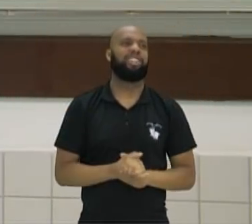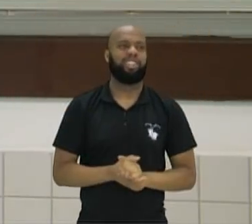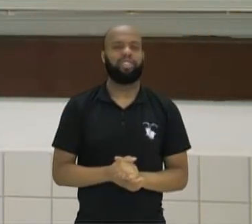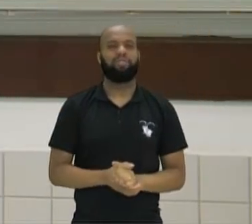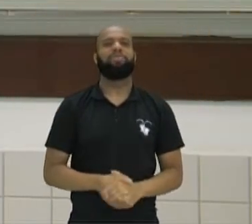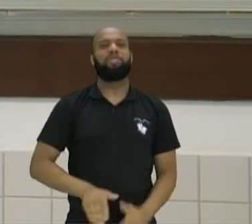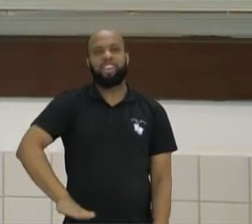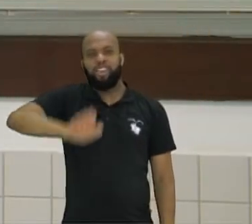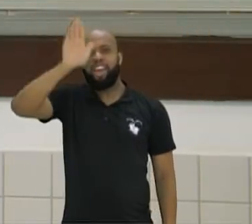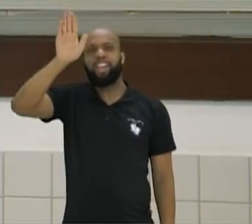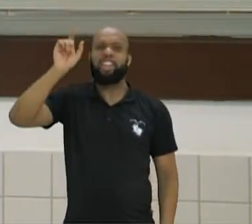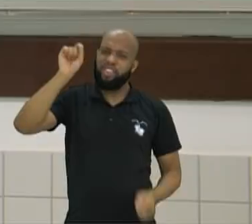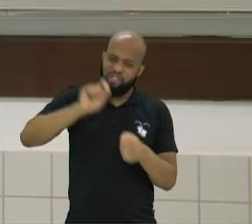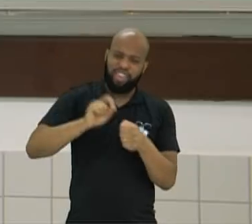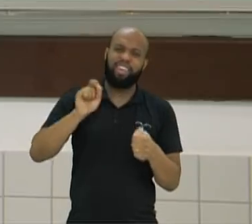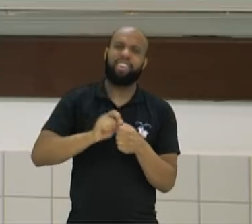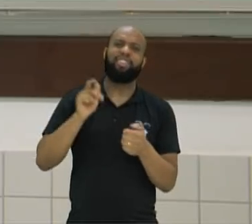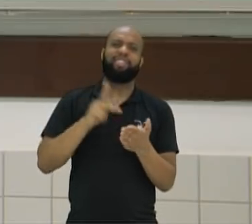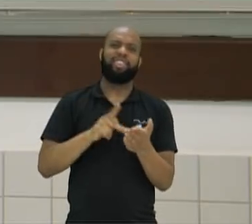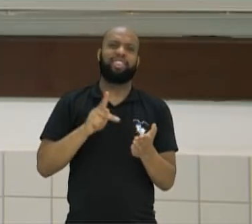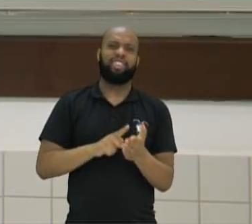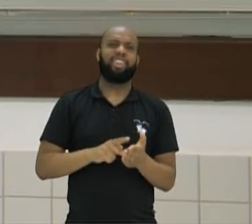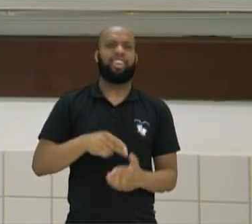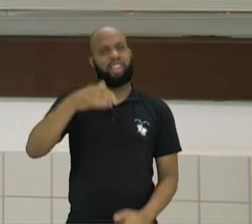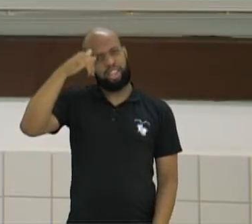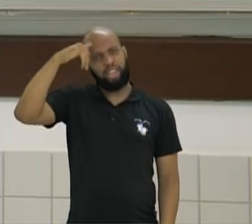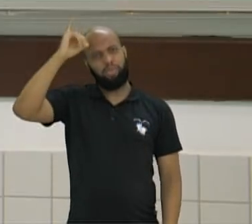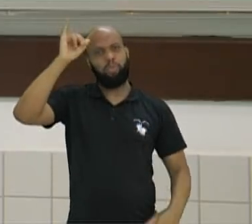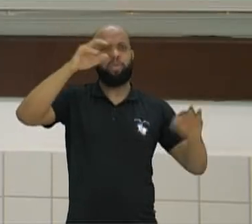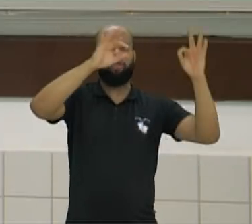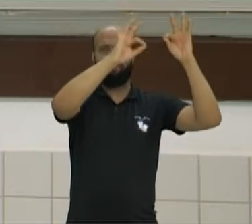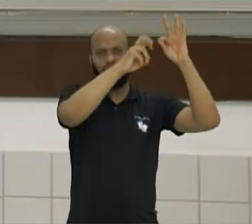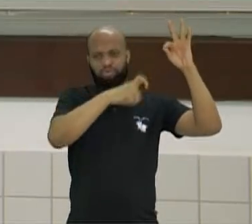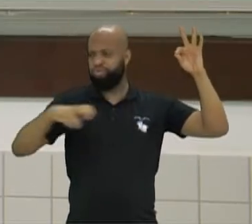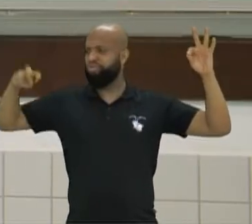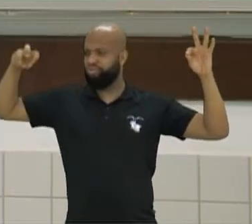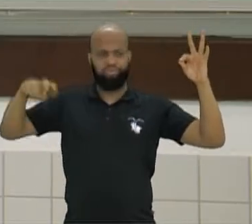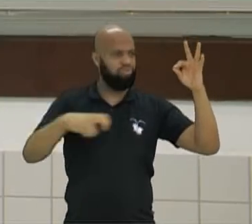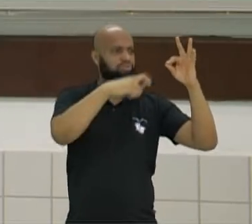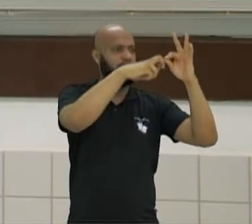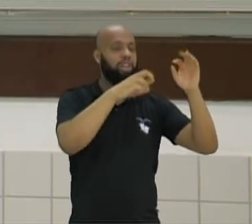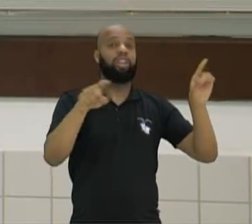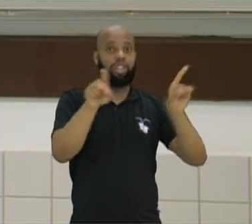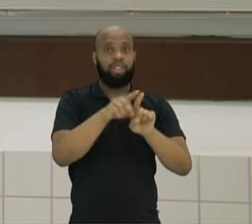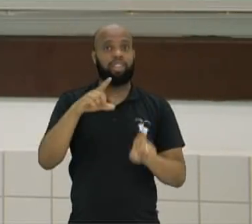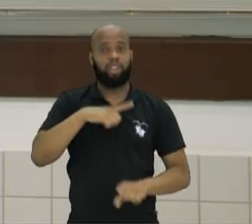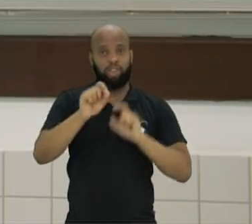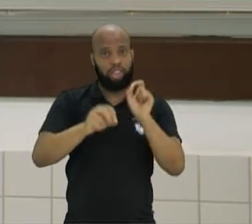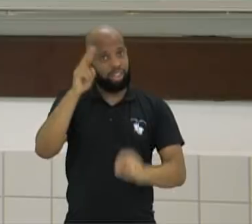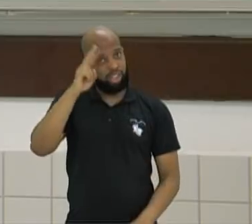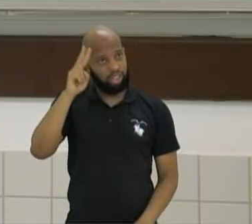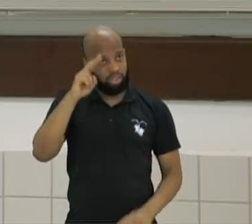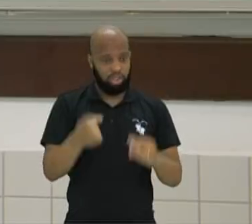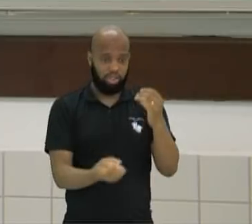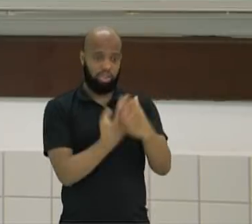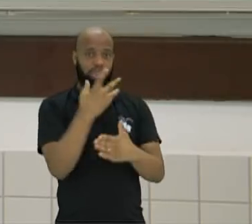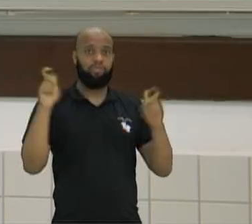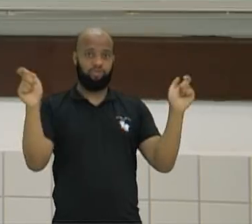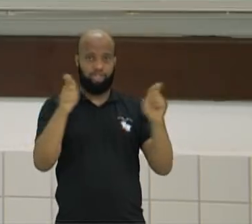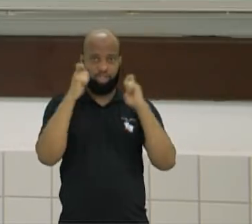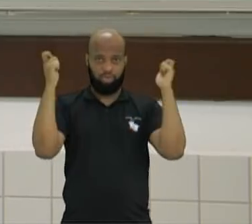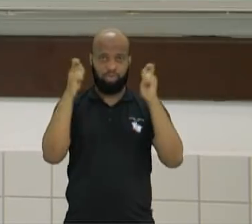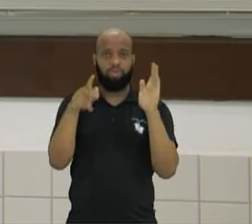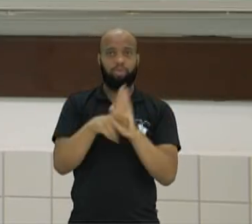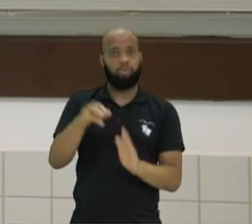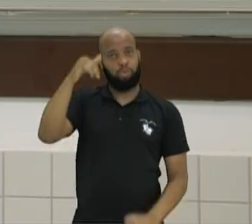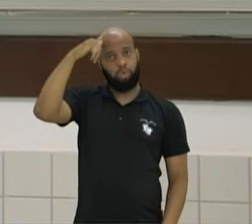ele cumpriu. Fez o boi voar mesmo. E a famosa história que dá origem, inclusive, à famosa festa do boi